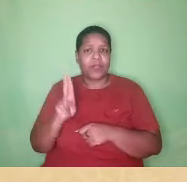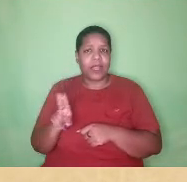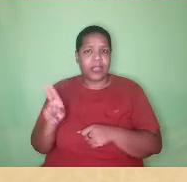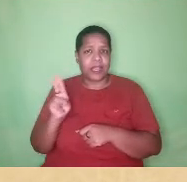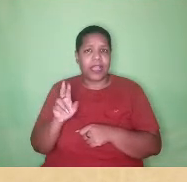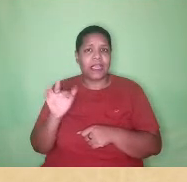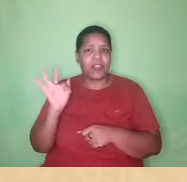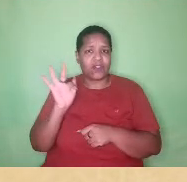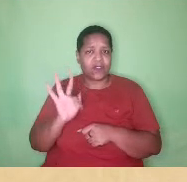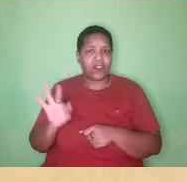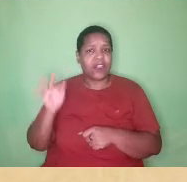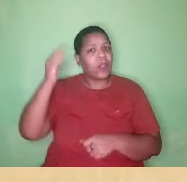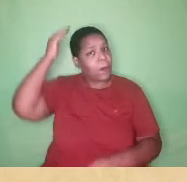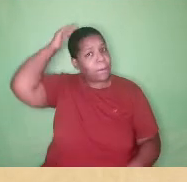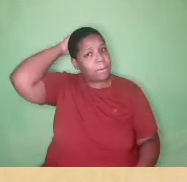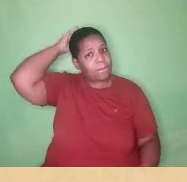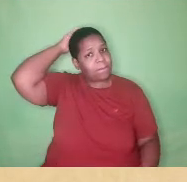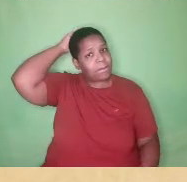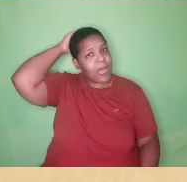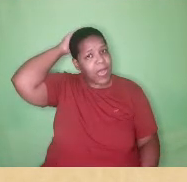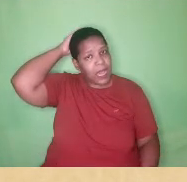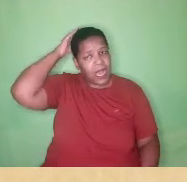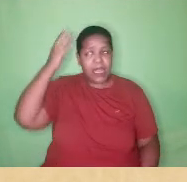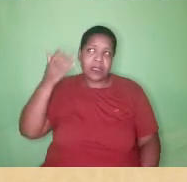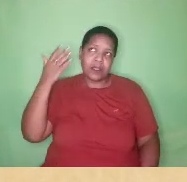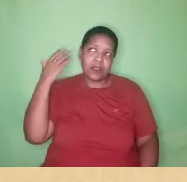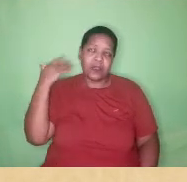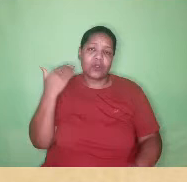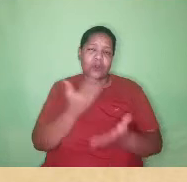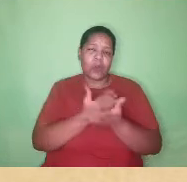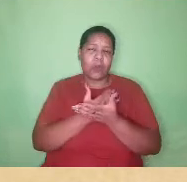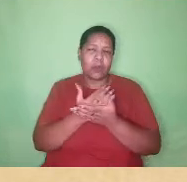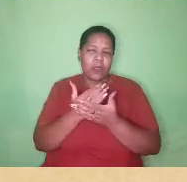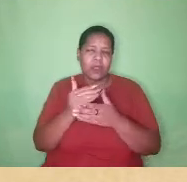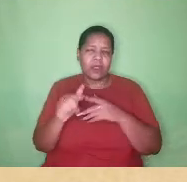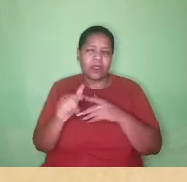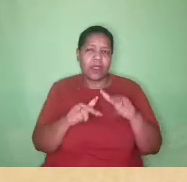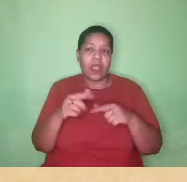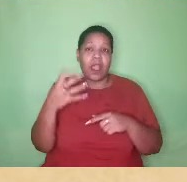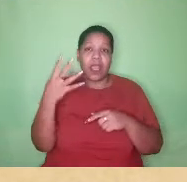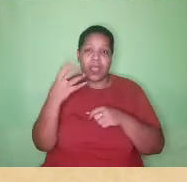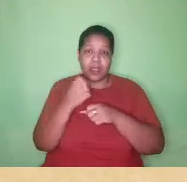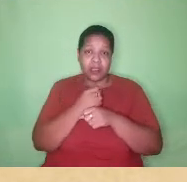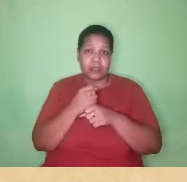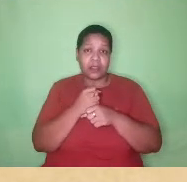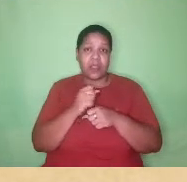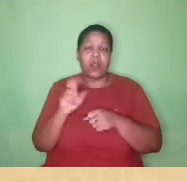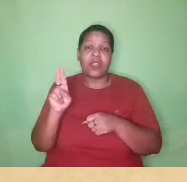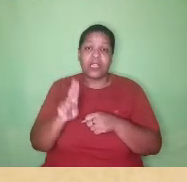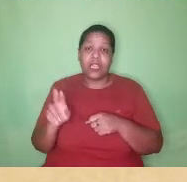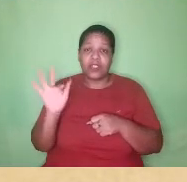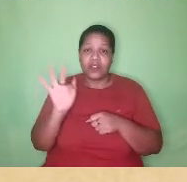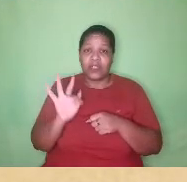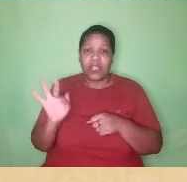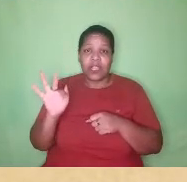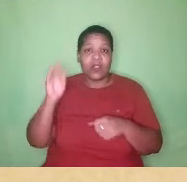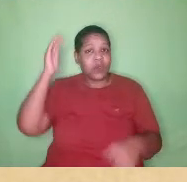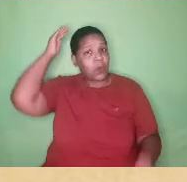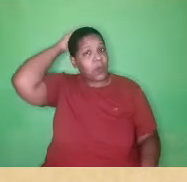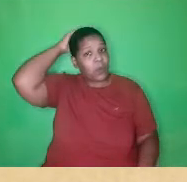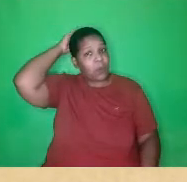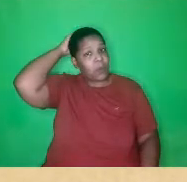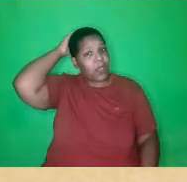carreira. Eu, no conjunto, né, 4 anos da Universidade Federal do Pará e mais agora